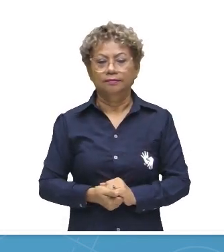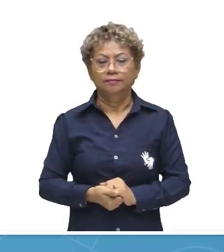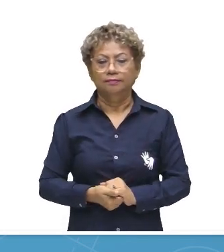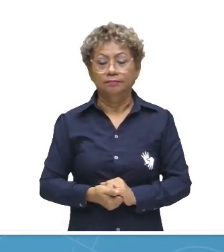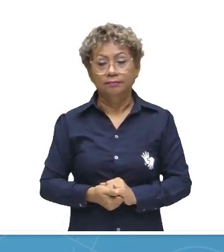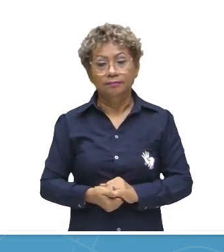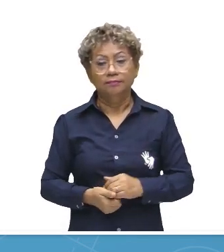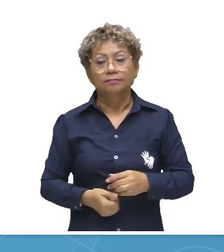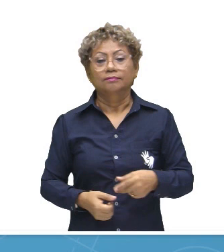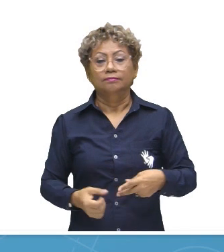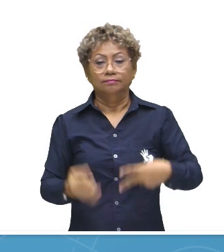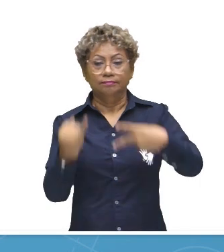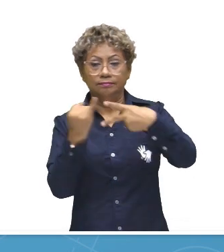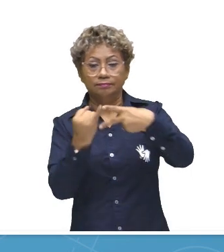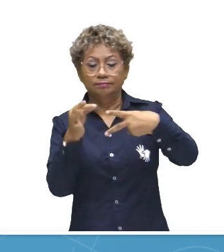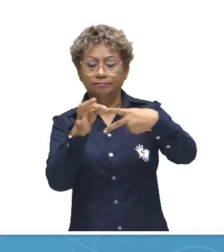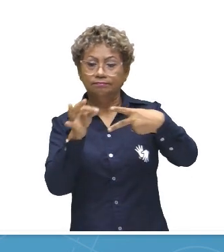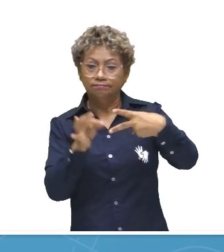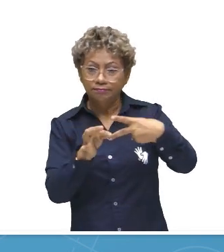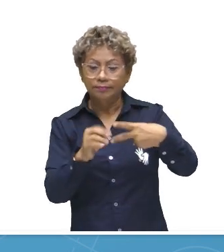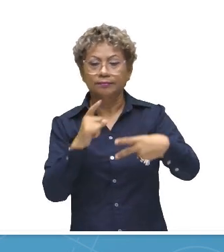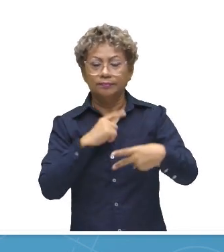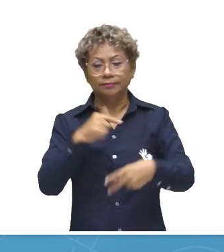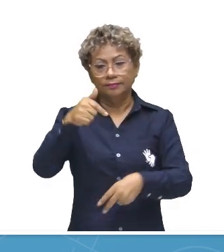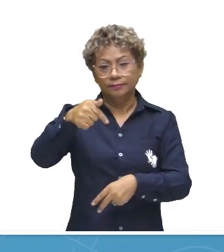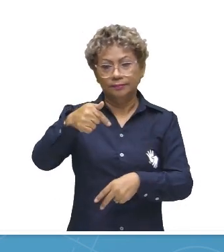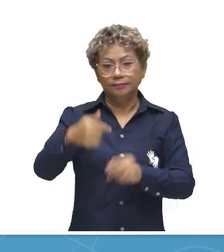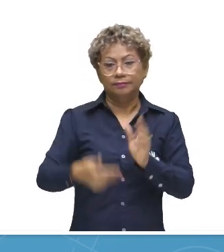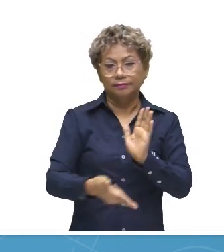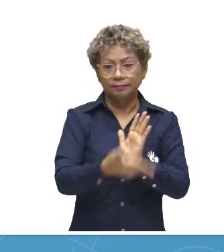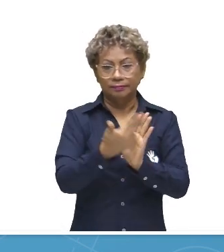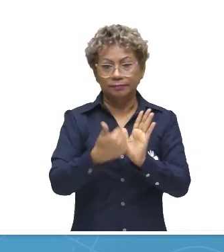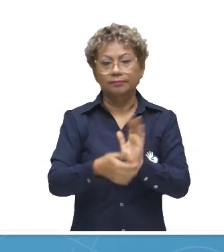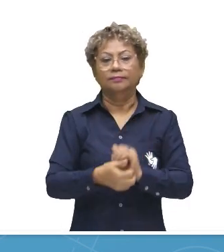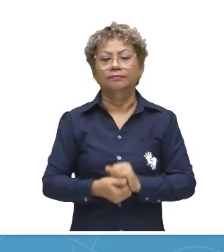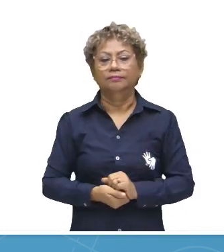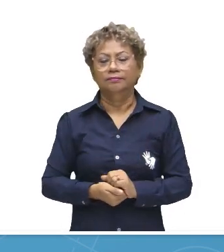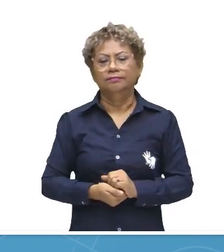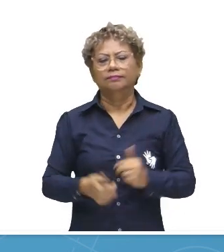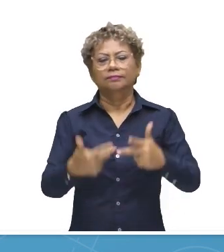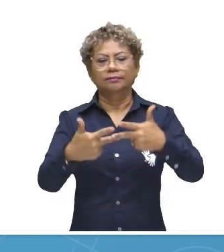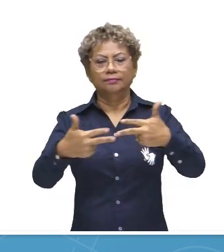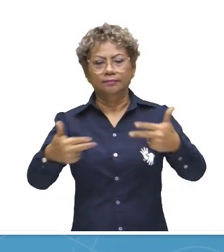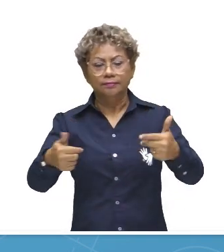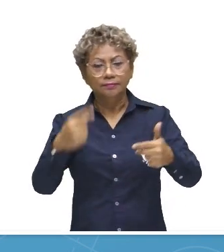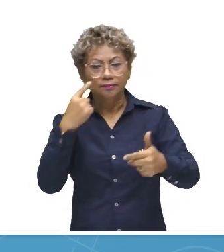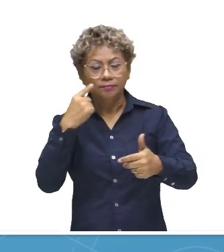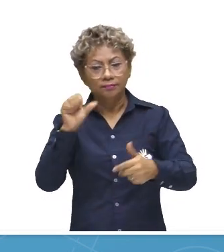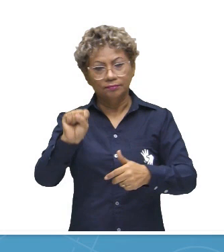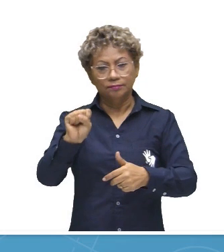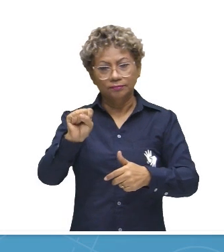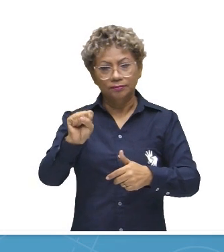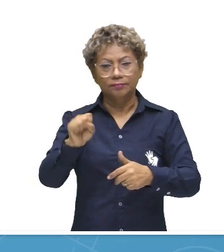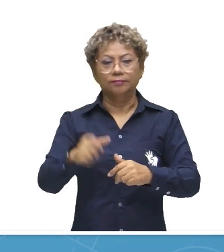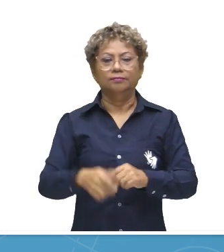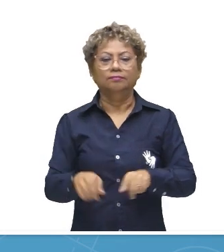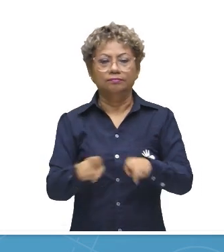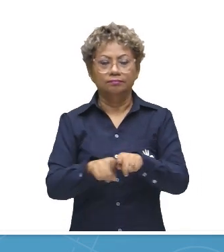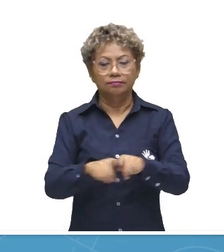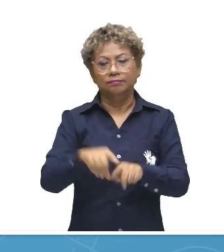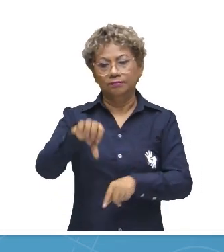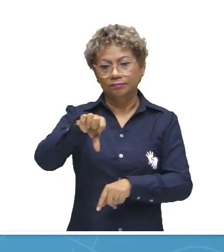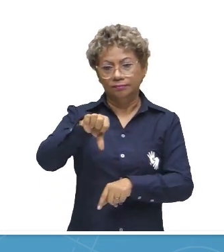polígono que possui sete lados. Octógono, polígono que possui oito lados.